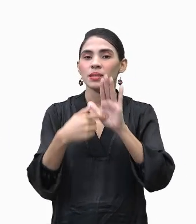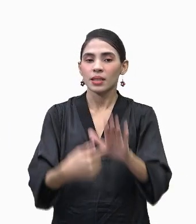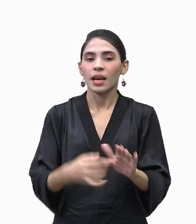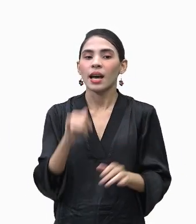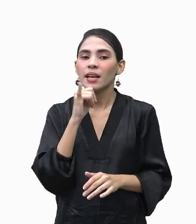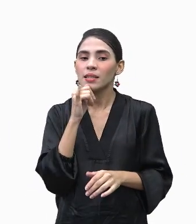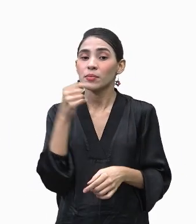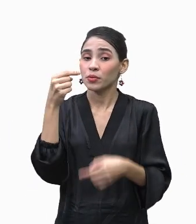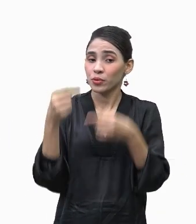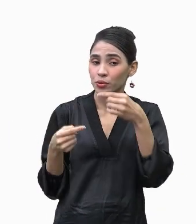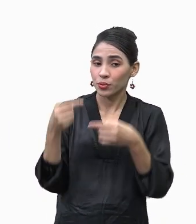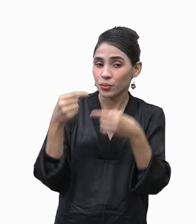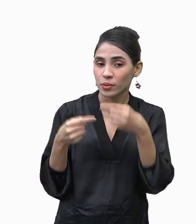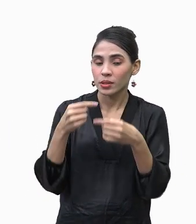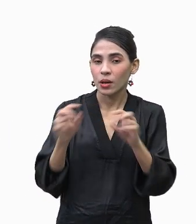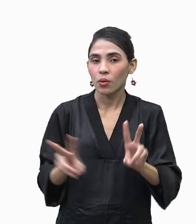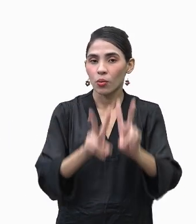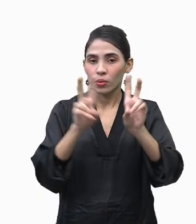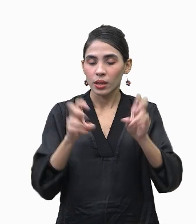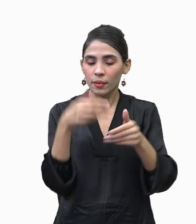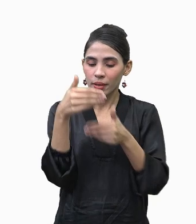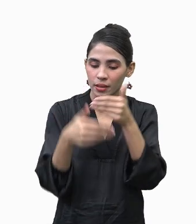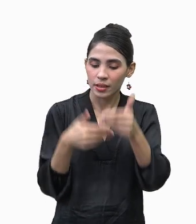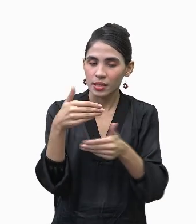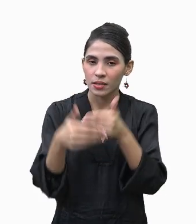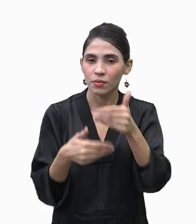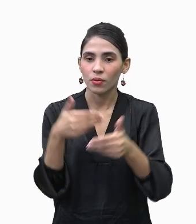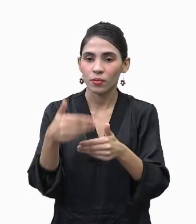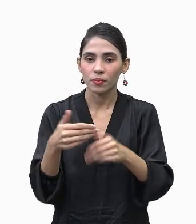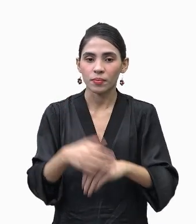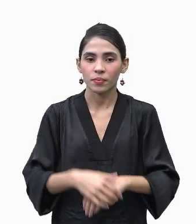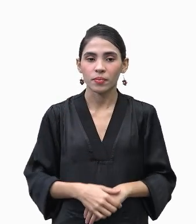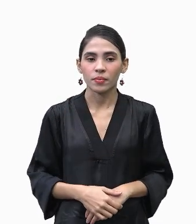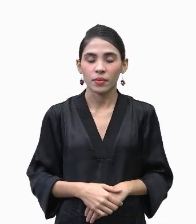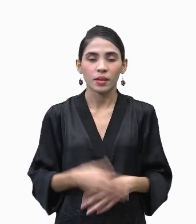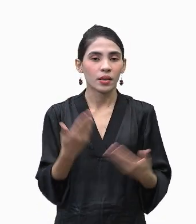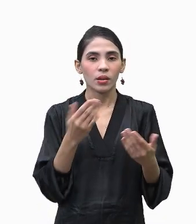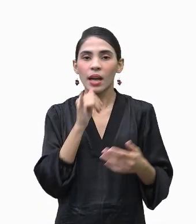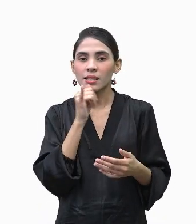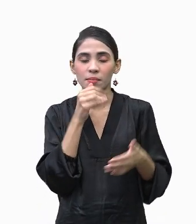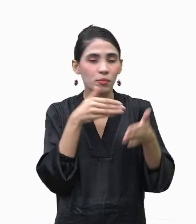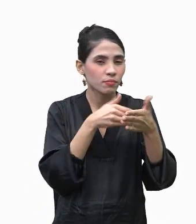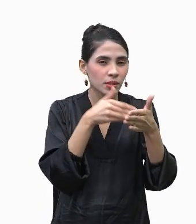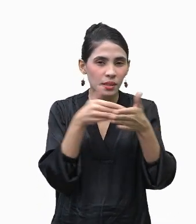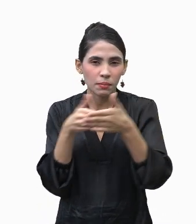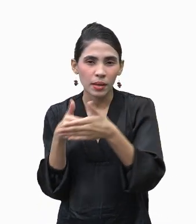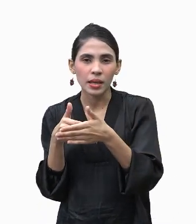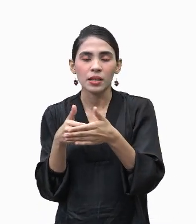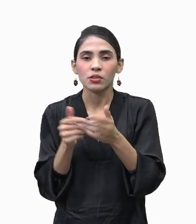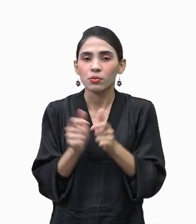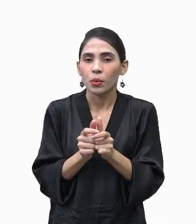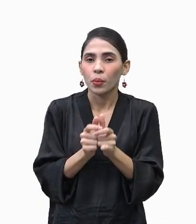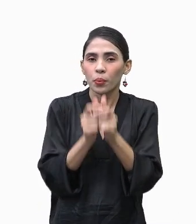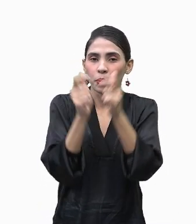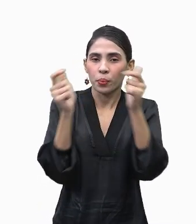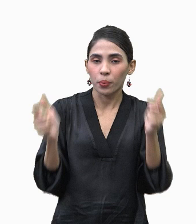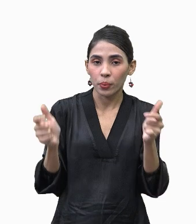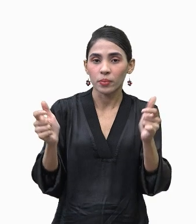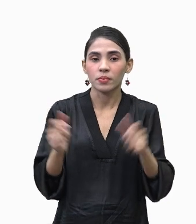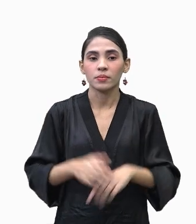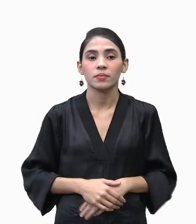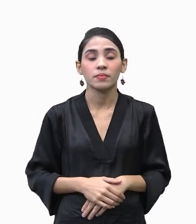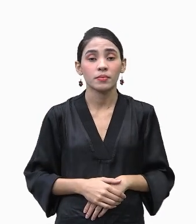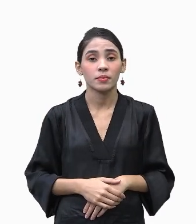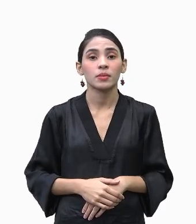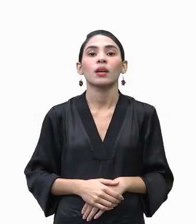esse debate sobre o crescimento, sobre os limites do crescimento, né? O Clube de